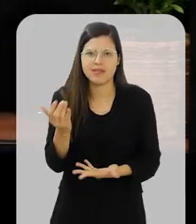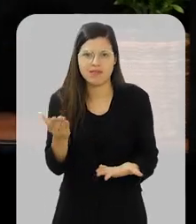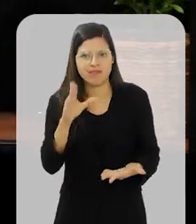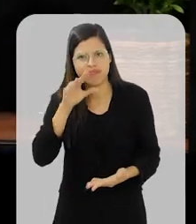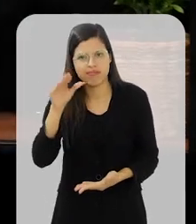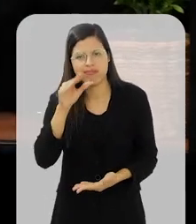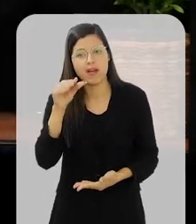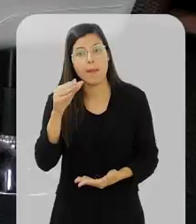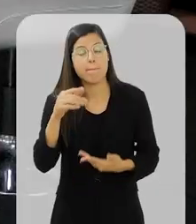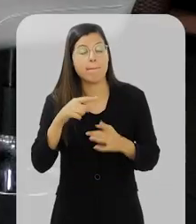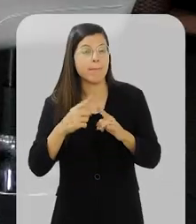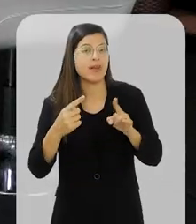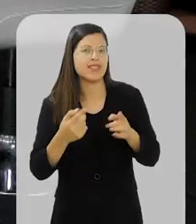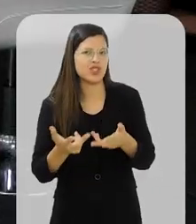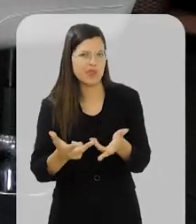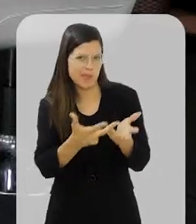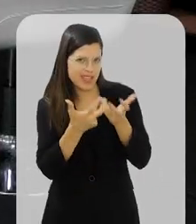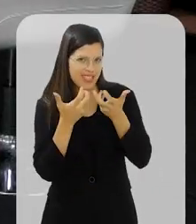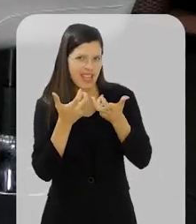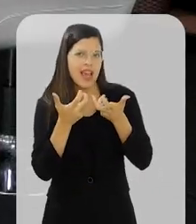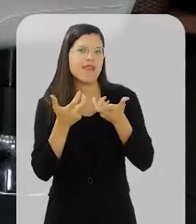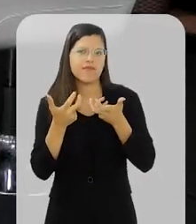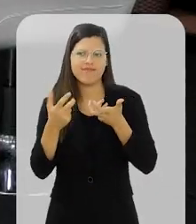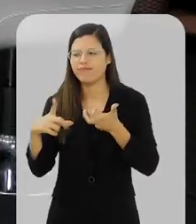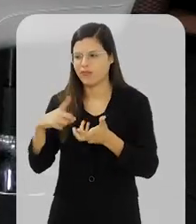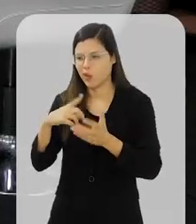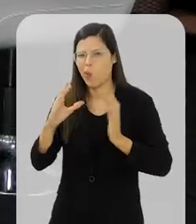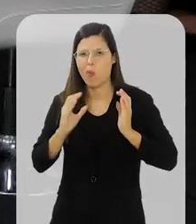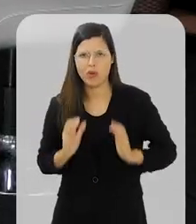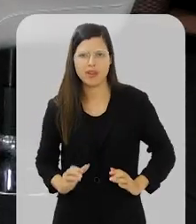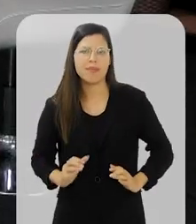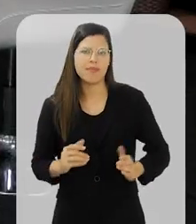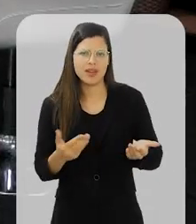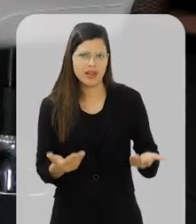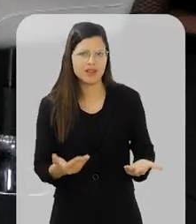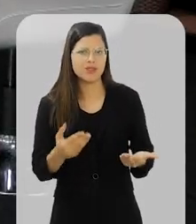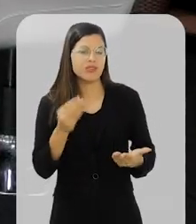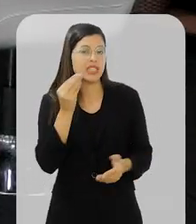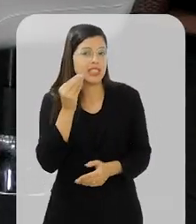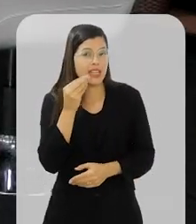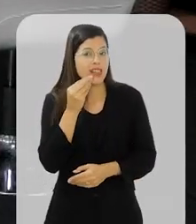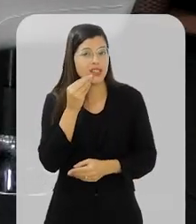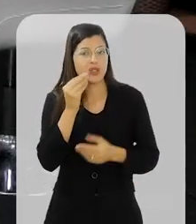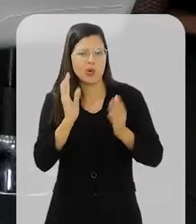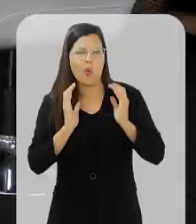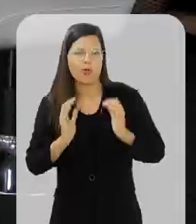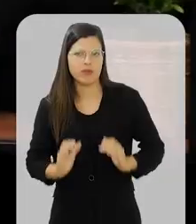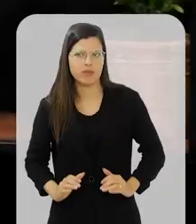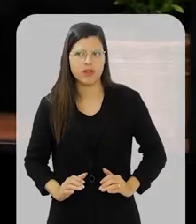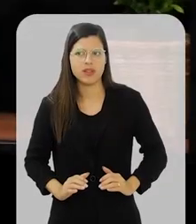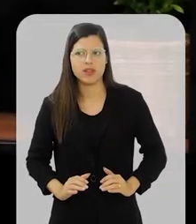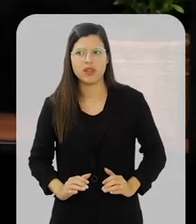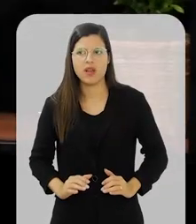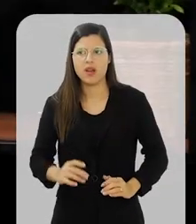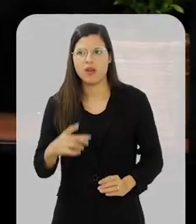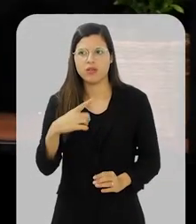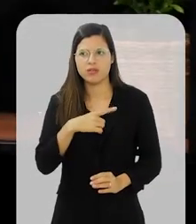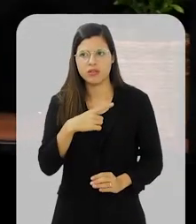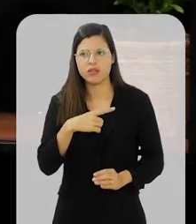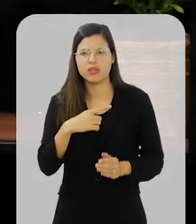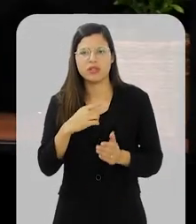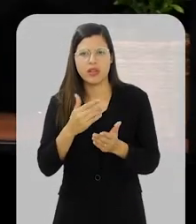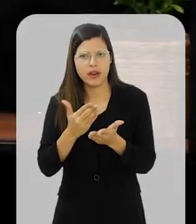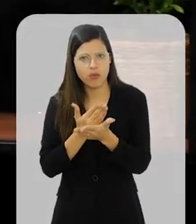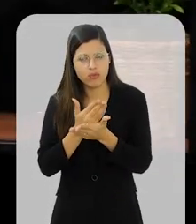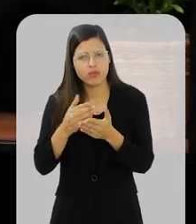isso, então, através... Mas ele tem um comportamento. Isso, através de testes comportamentais. Tem testes que já estão bem descritos